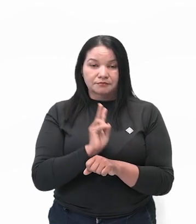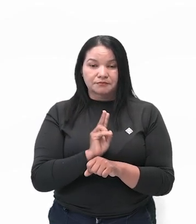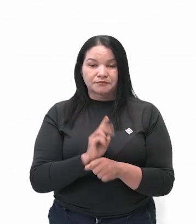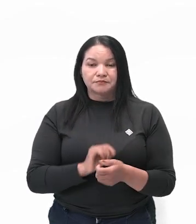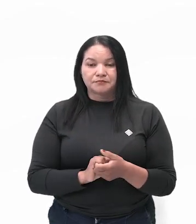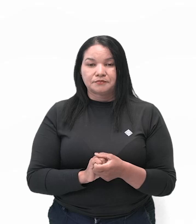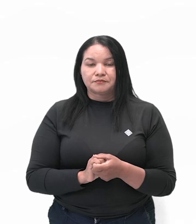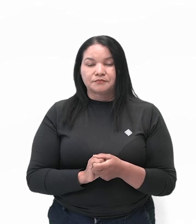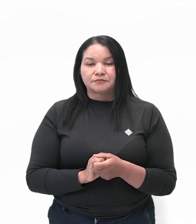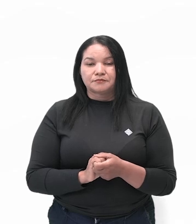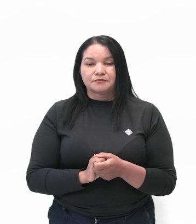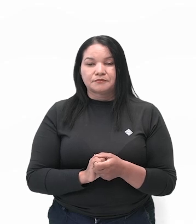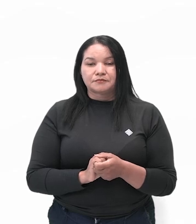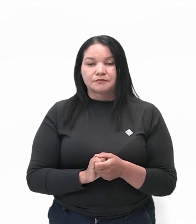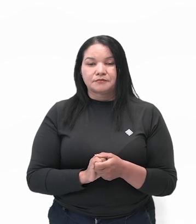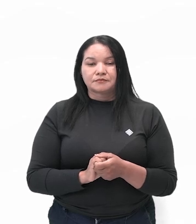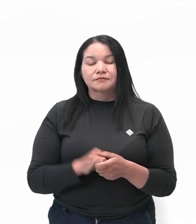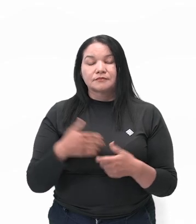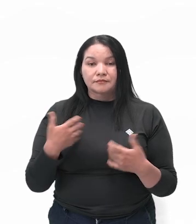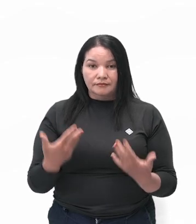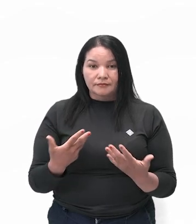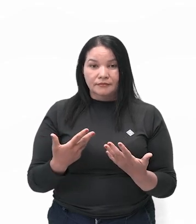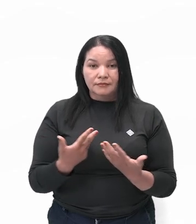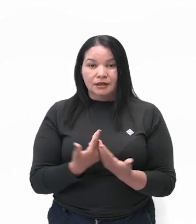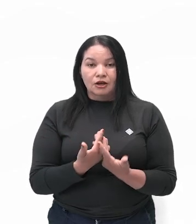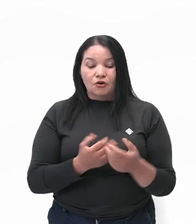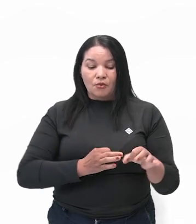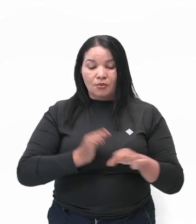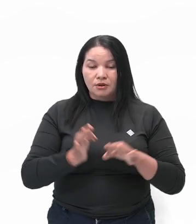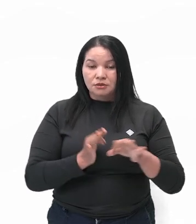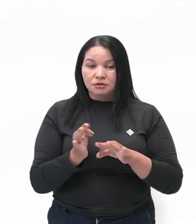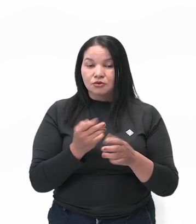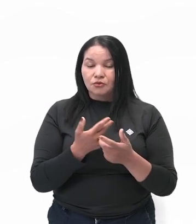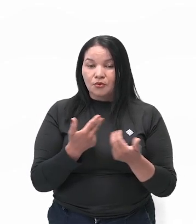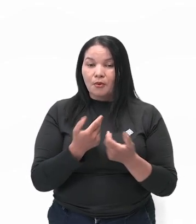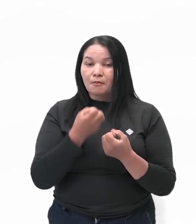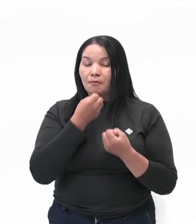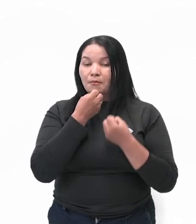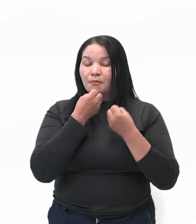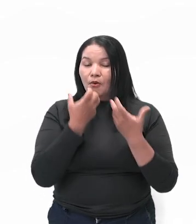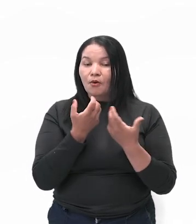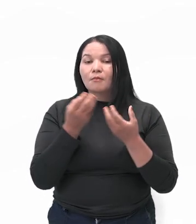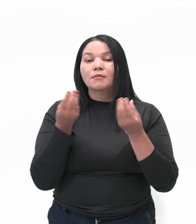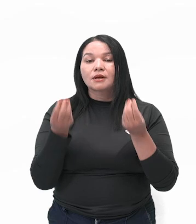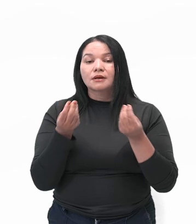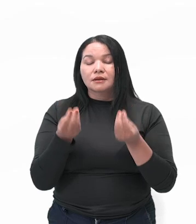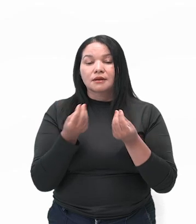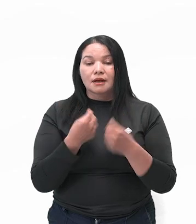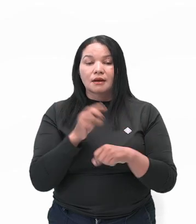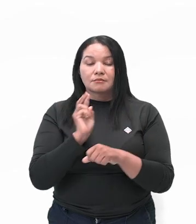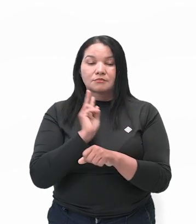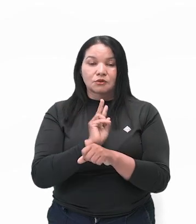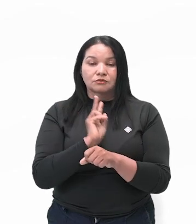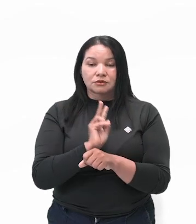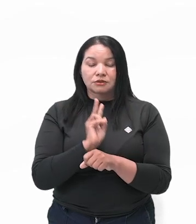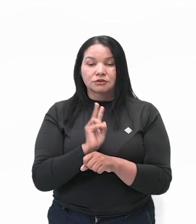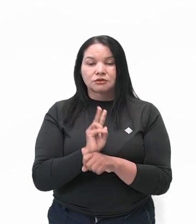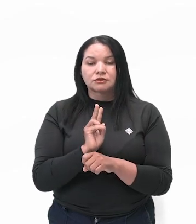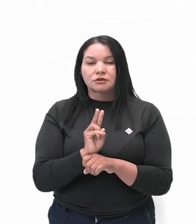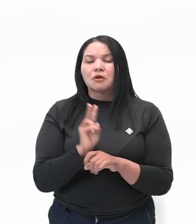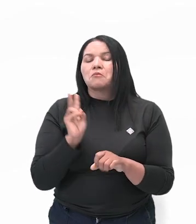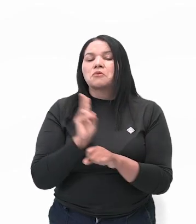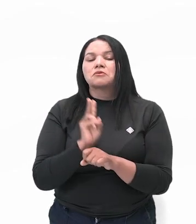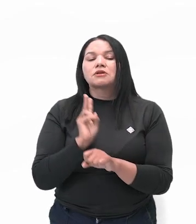Protect. Então, eles estão promovendo algo bom para o quê? Proteger. Protect the... E o que eles